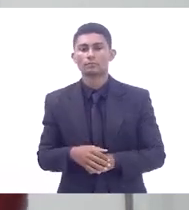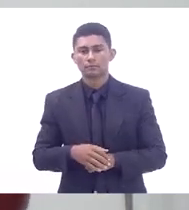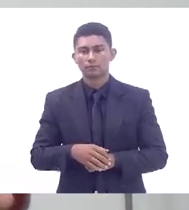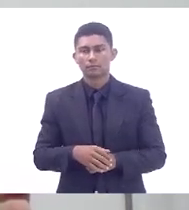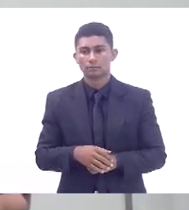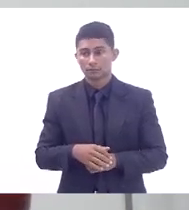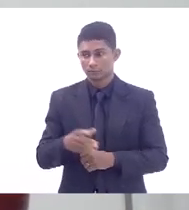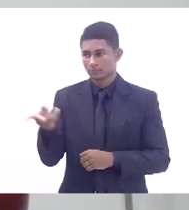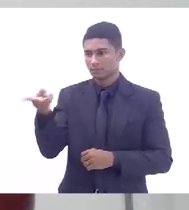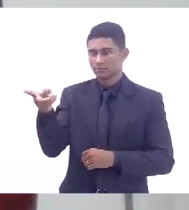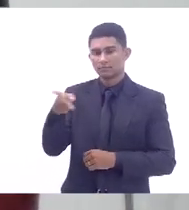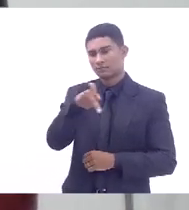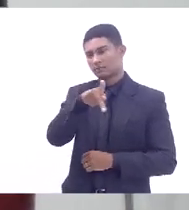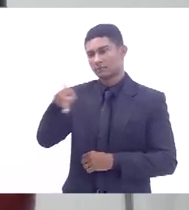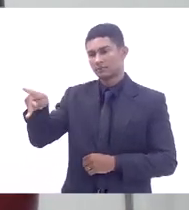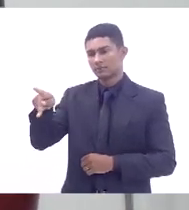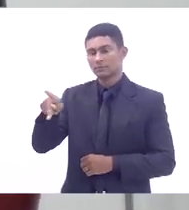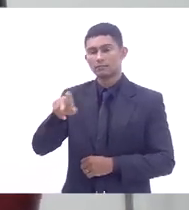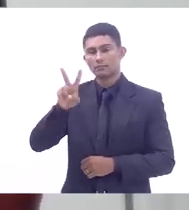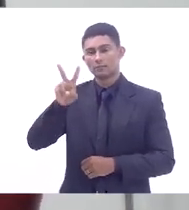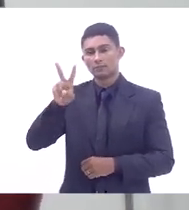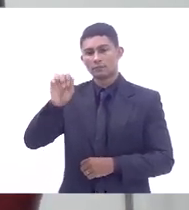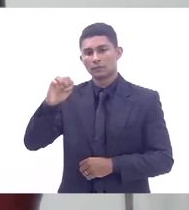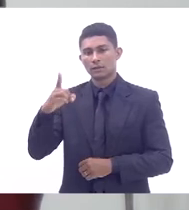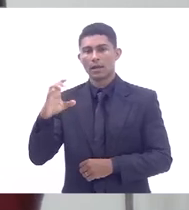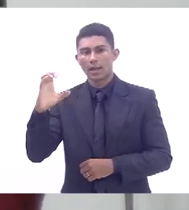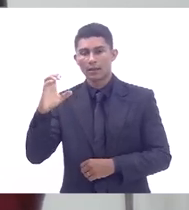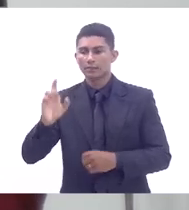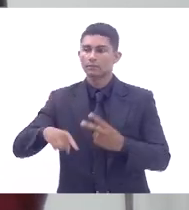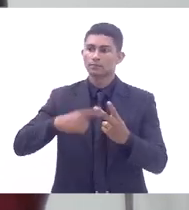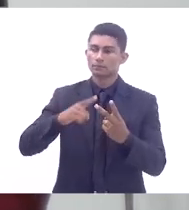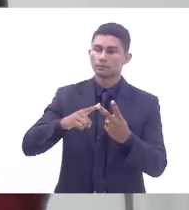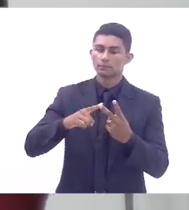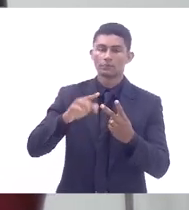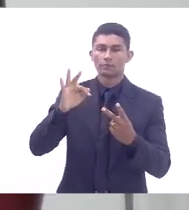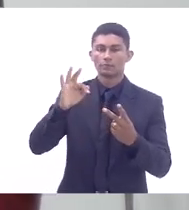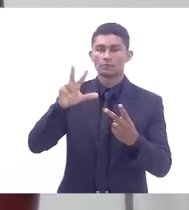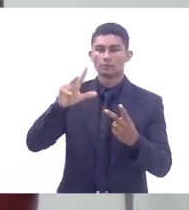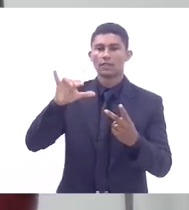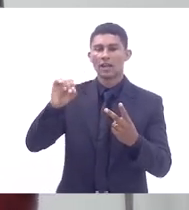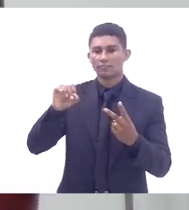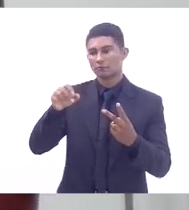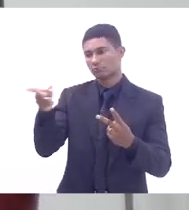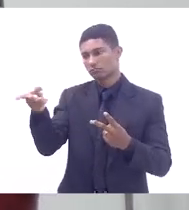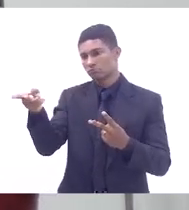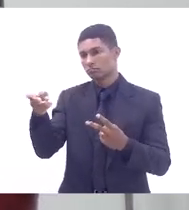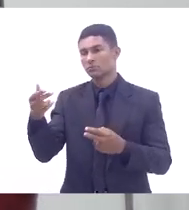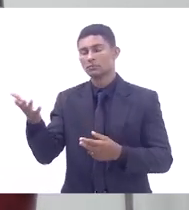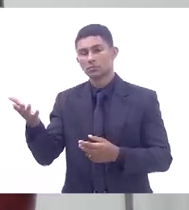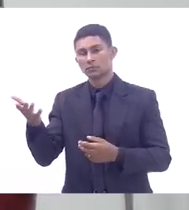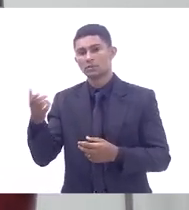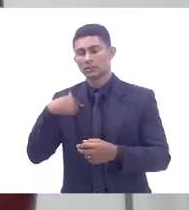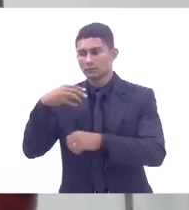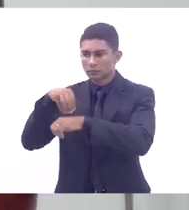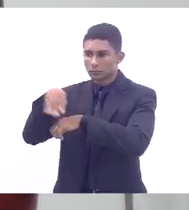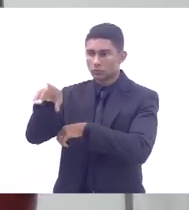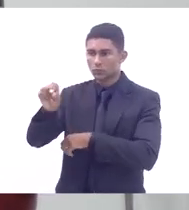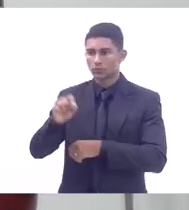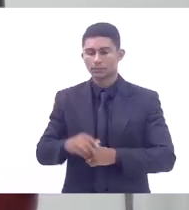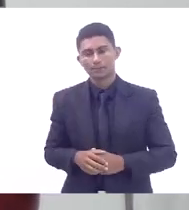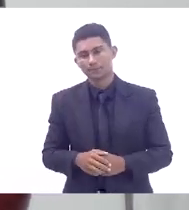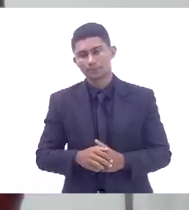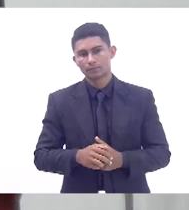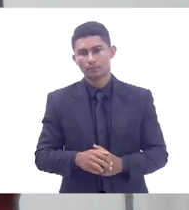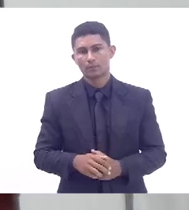caro Presidente para os presidentes né waldeck e isso é da Fênix sempre nos recebe muito bem que mesmo entendendo